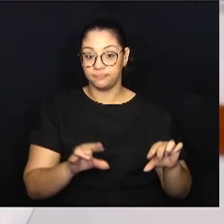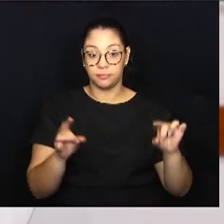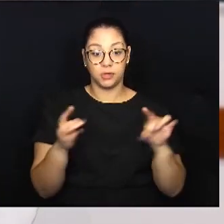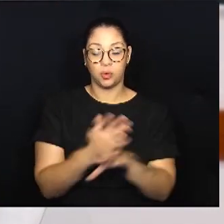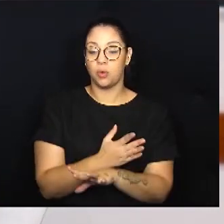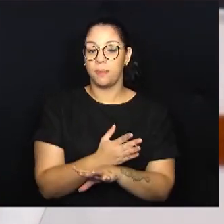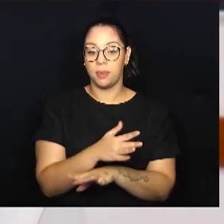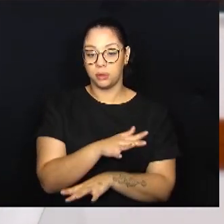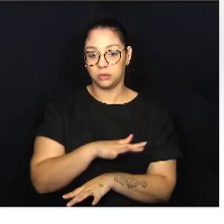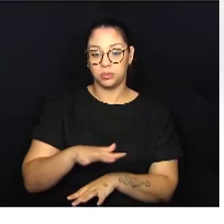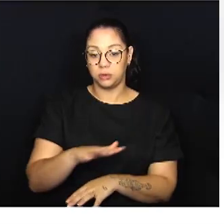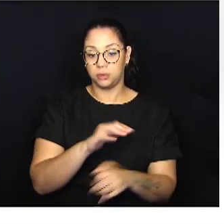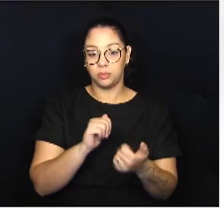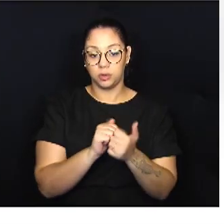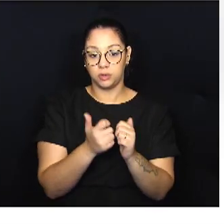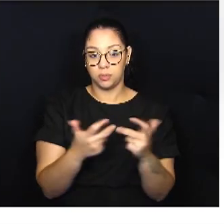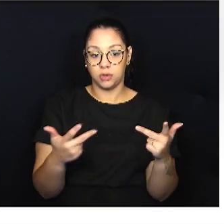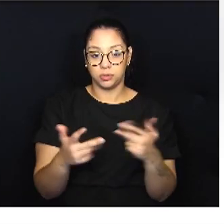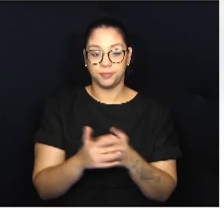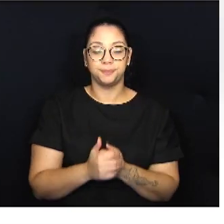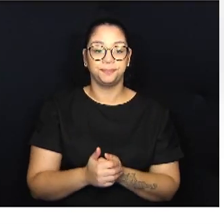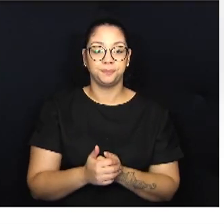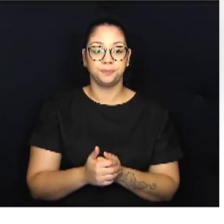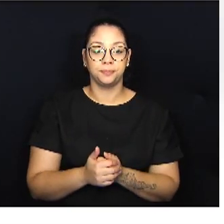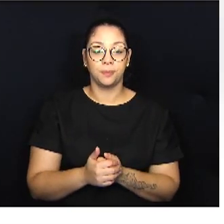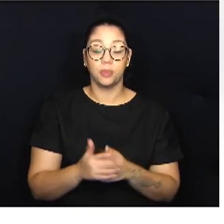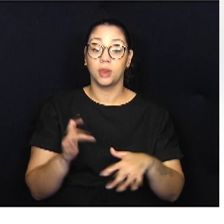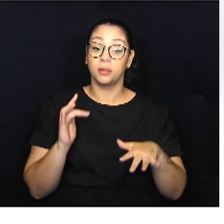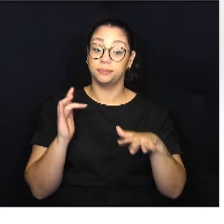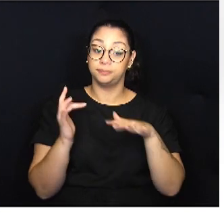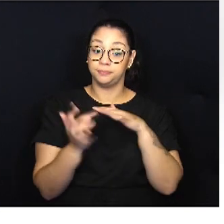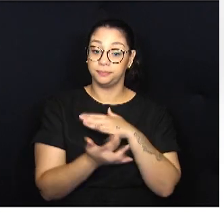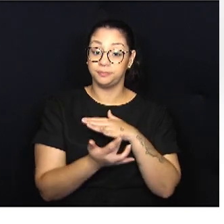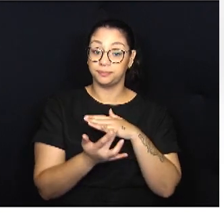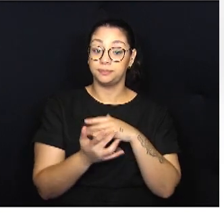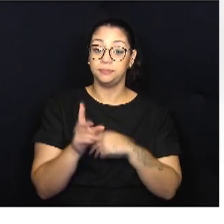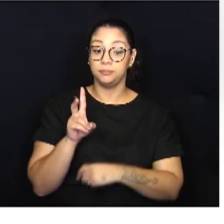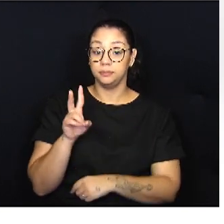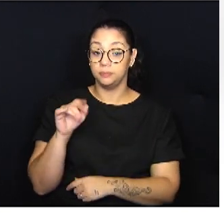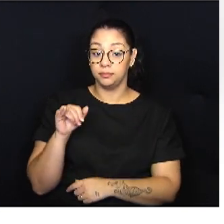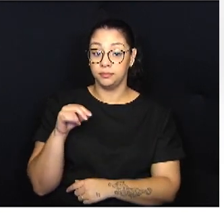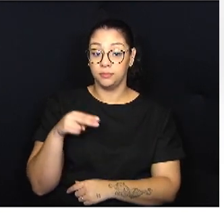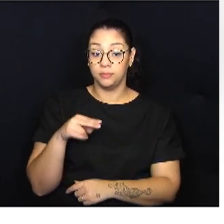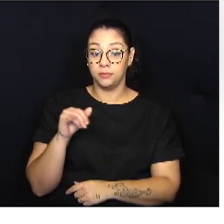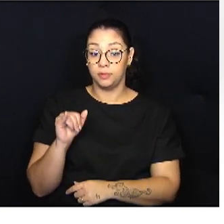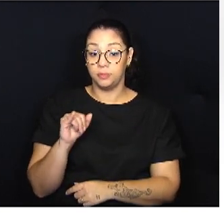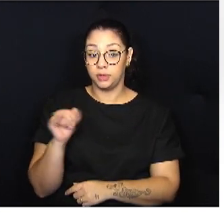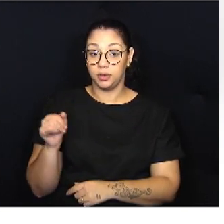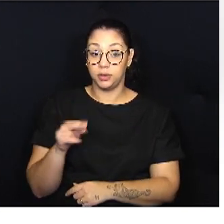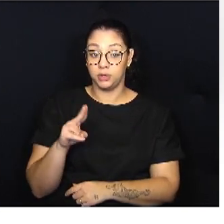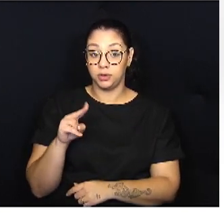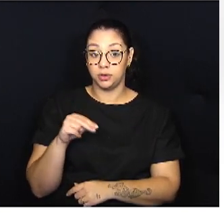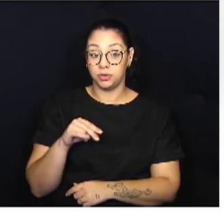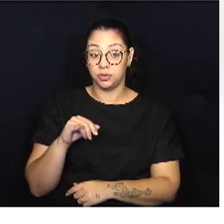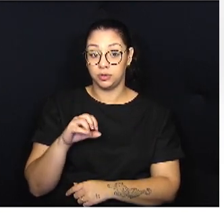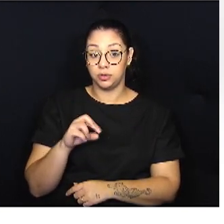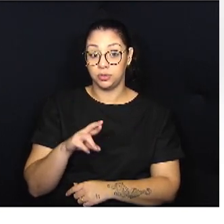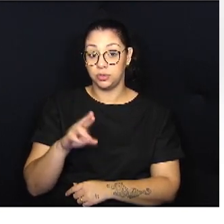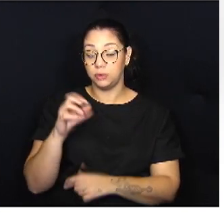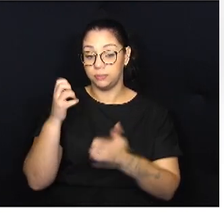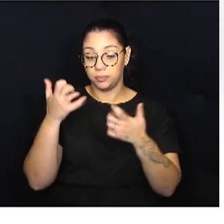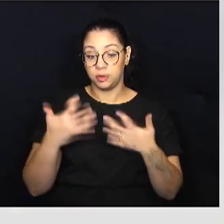do âmbito do esportivo. Nas redes sociais, prontamente Vinícius Júnior se manifestou em relação ao